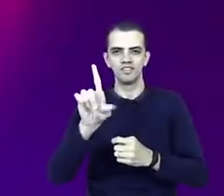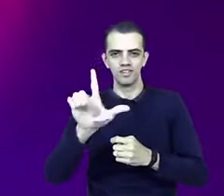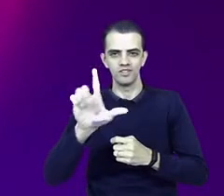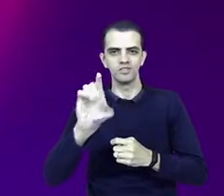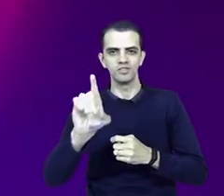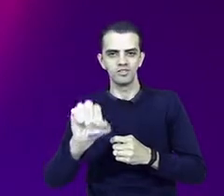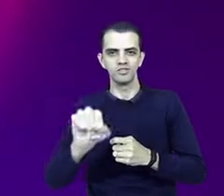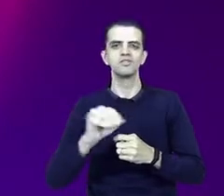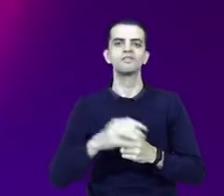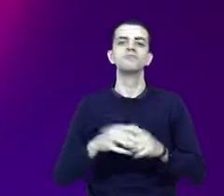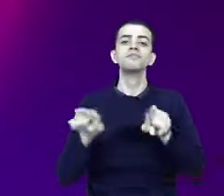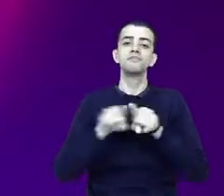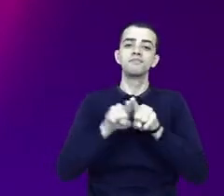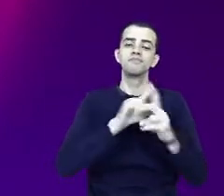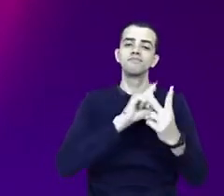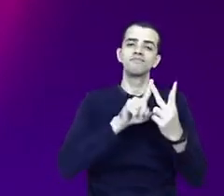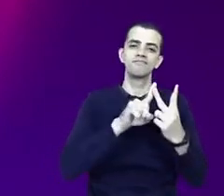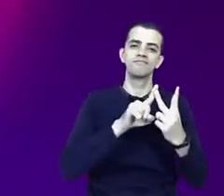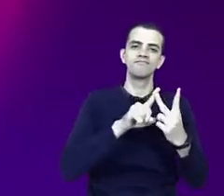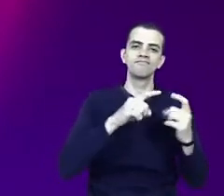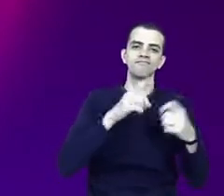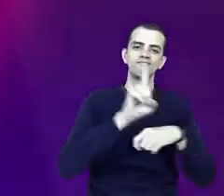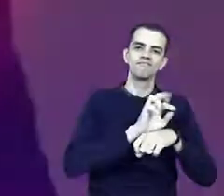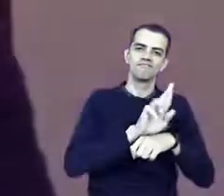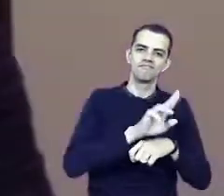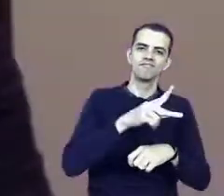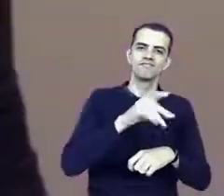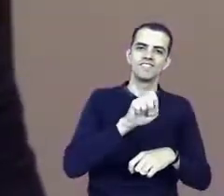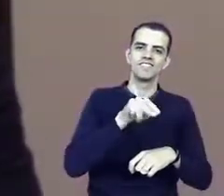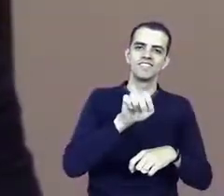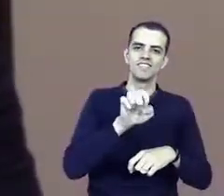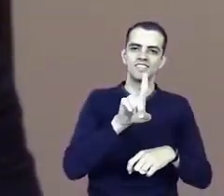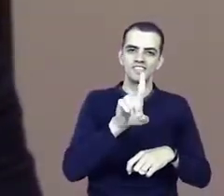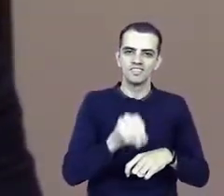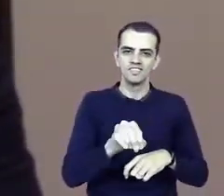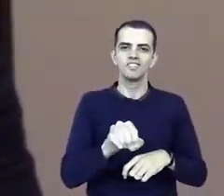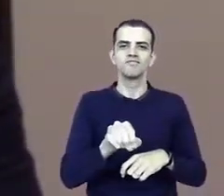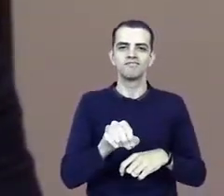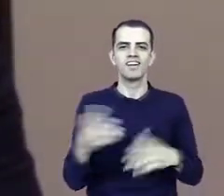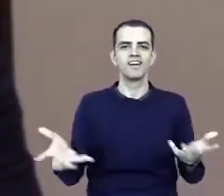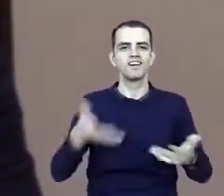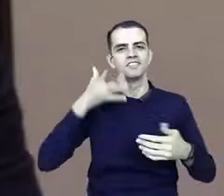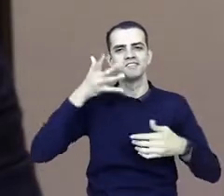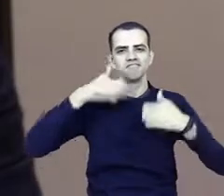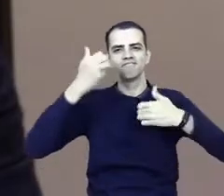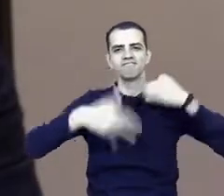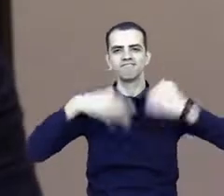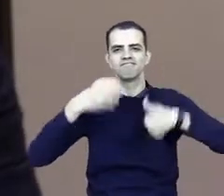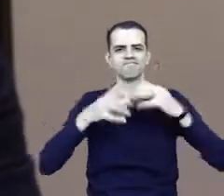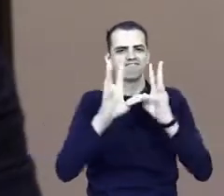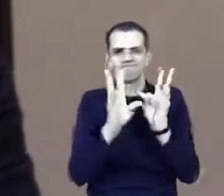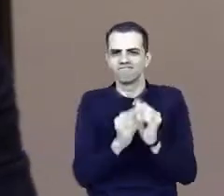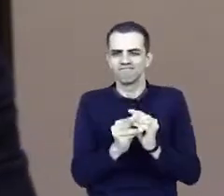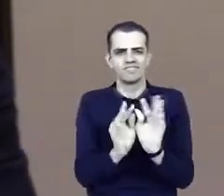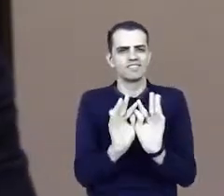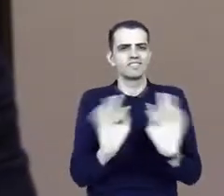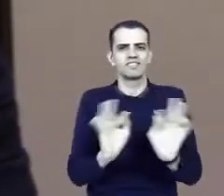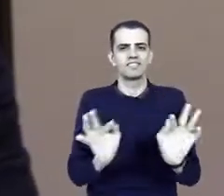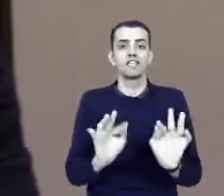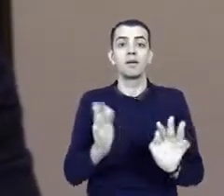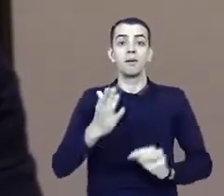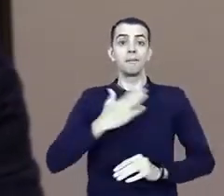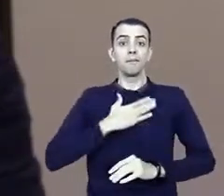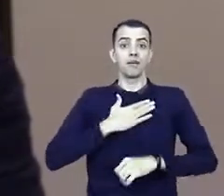aí, doutor Penedo. E eu vou falar brevemente, uma coisa simples, mas o que mudou, né, na minha